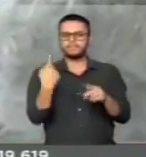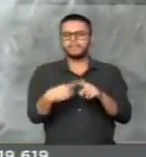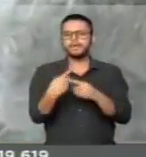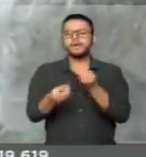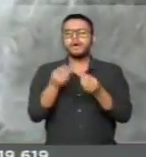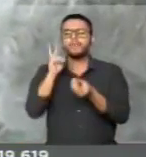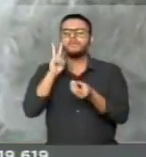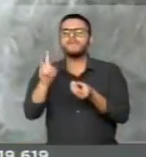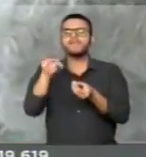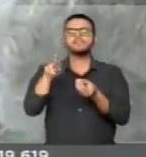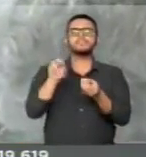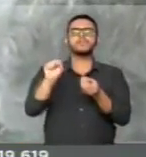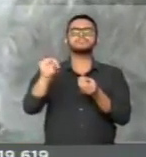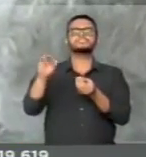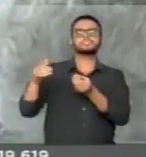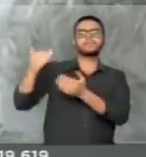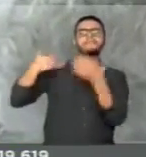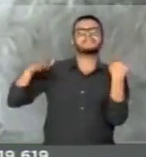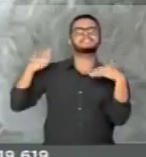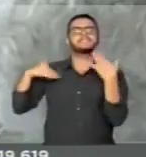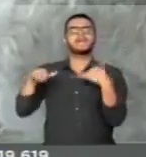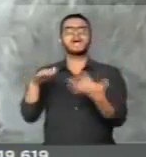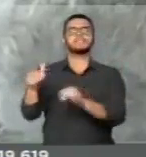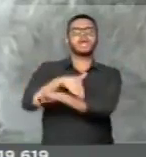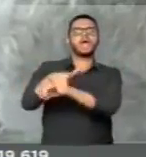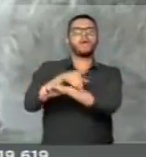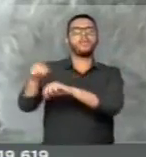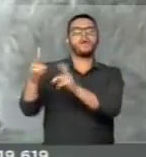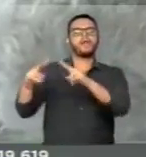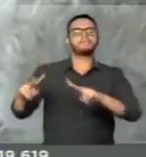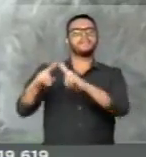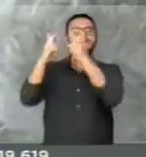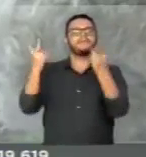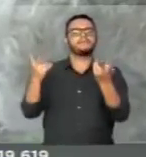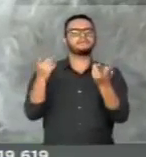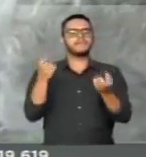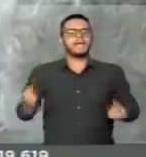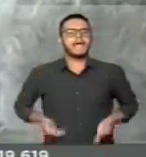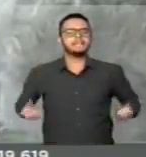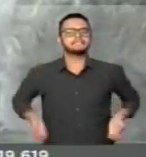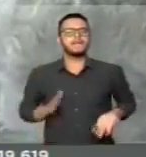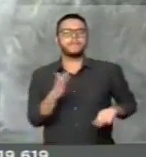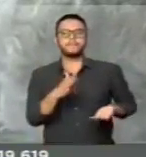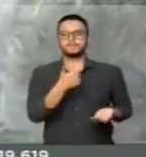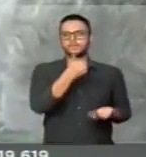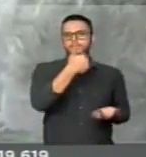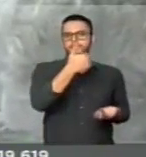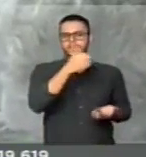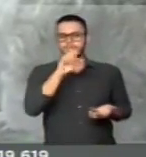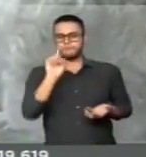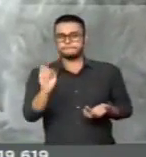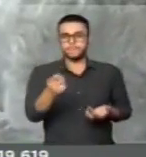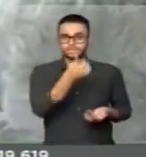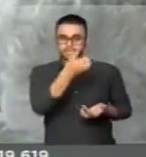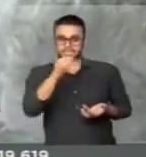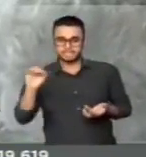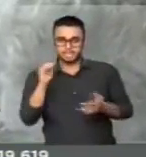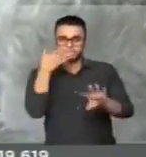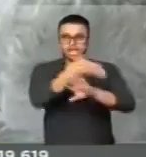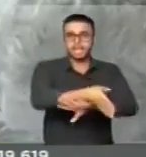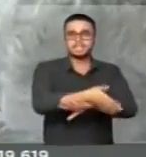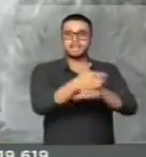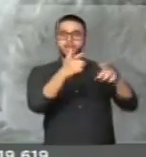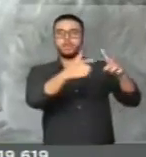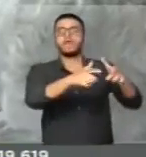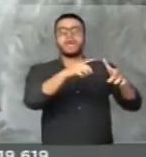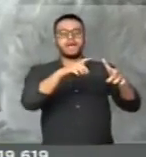Paris, jantando no restaurante Gus Savoy, gastando o equivalente a $1,300 entrando na Teclis Aston France